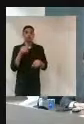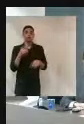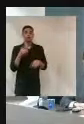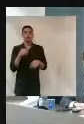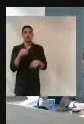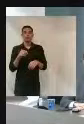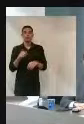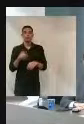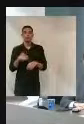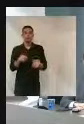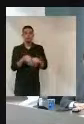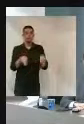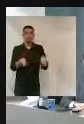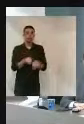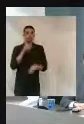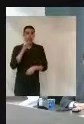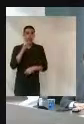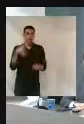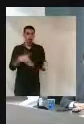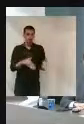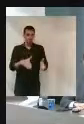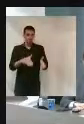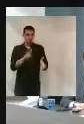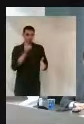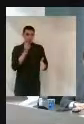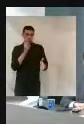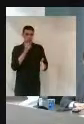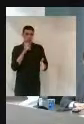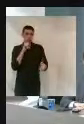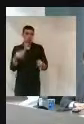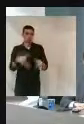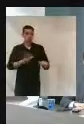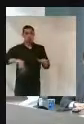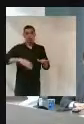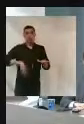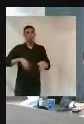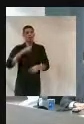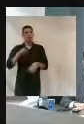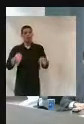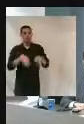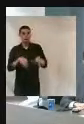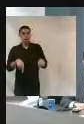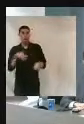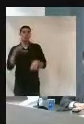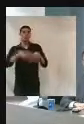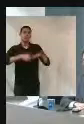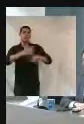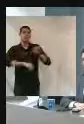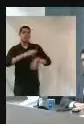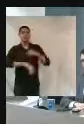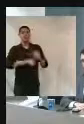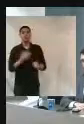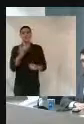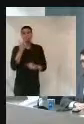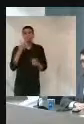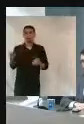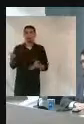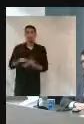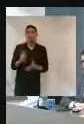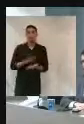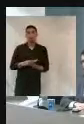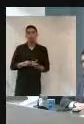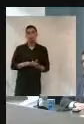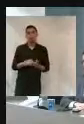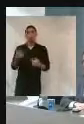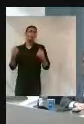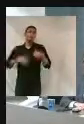não tem um custo, exceto a logística, exceto o preço, do caminhoneiro, né,